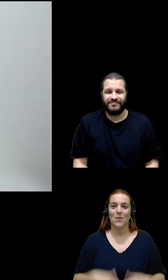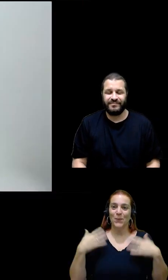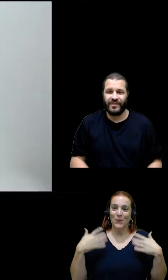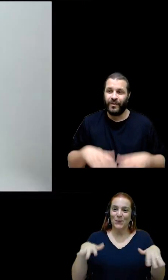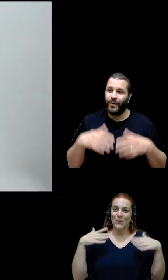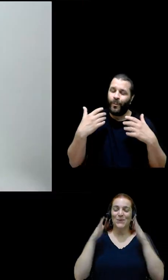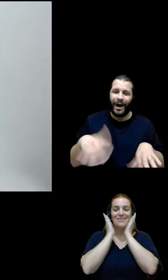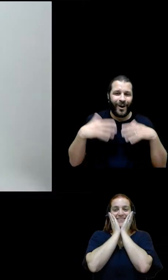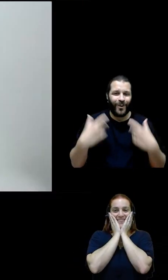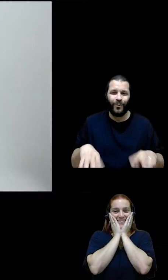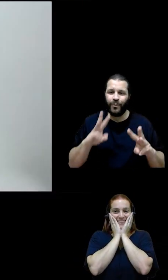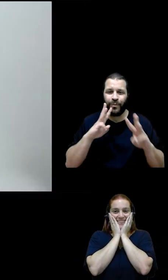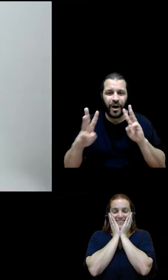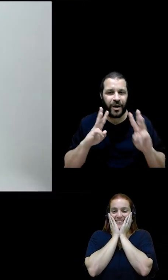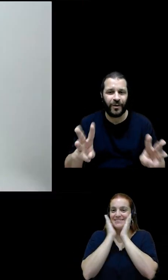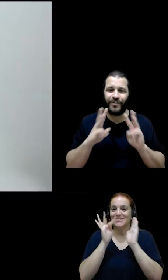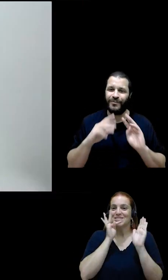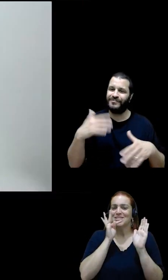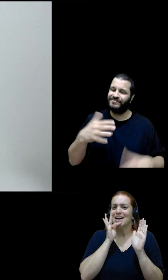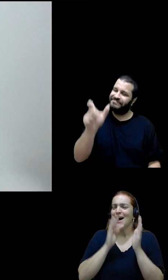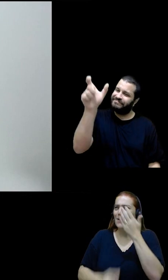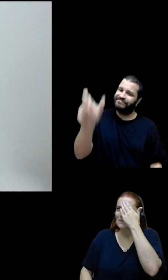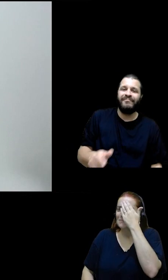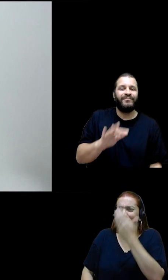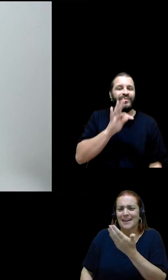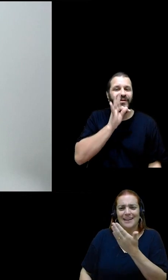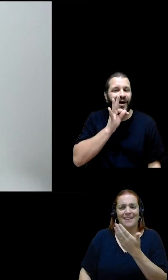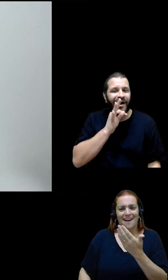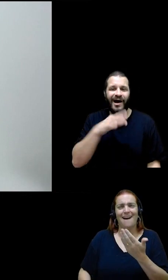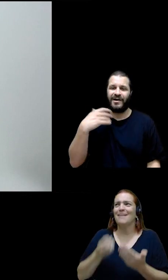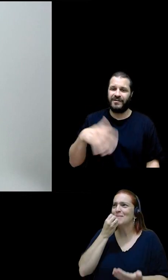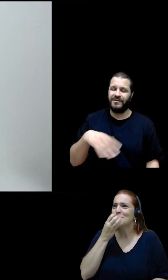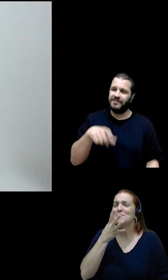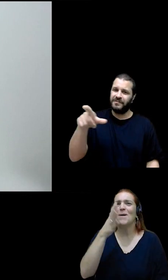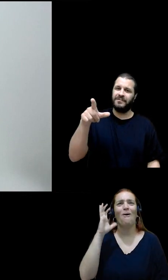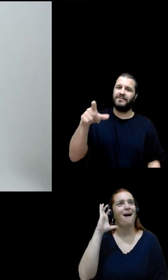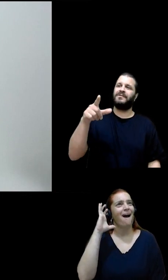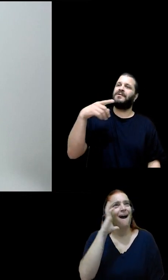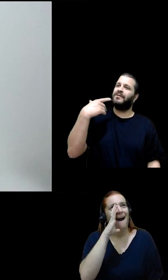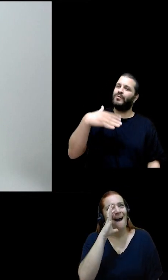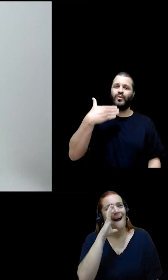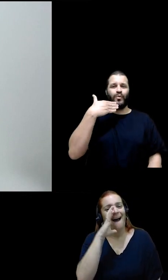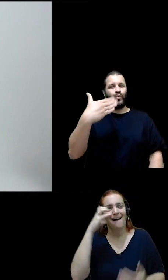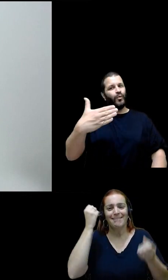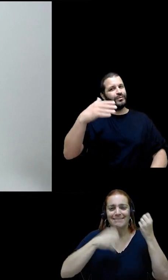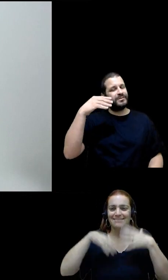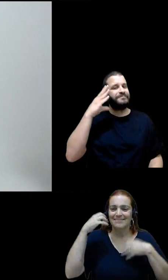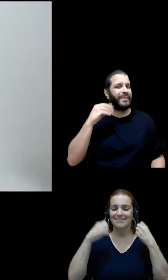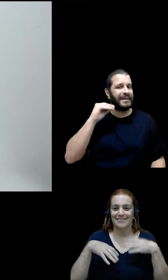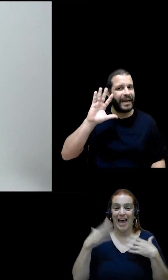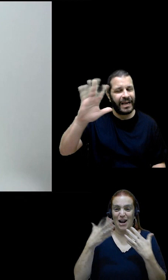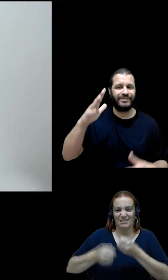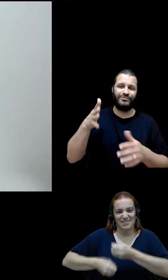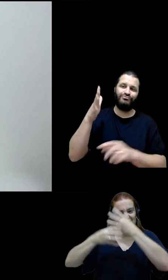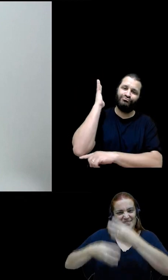Nossa, Tiago, muito obrigada. Realmente, que coisa boa poder te ouvir. O pessoal está falando aqui